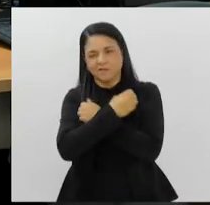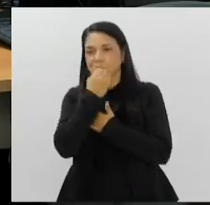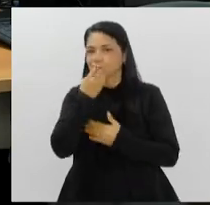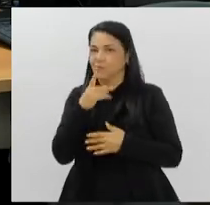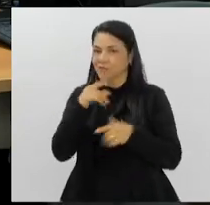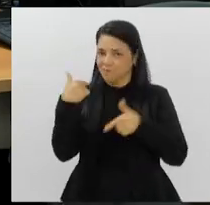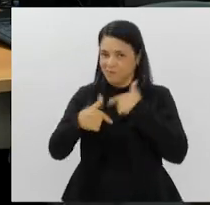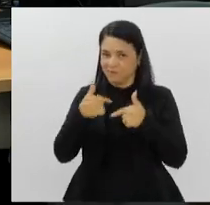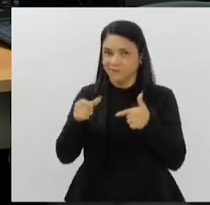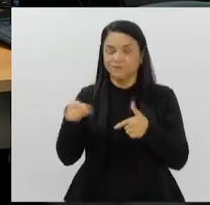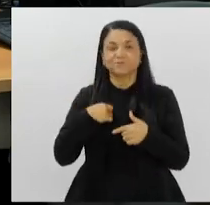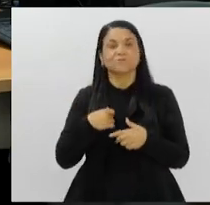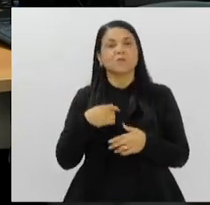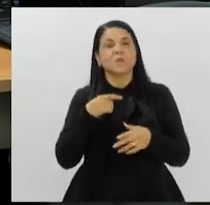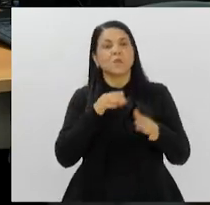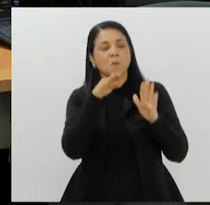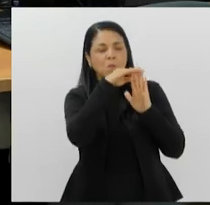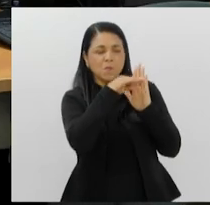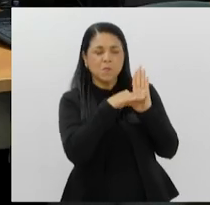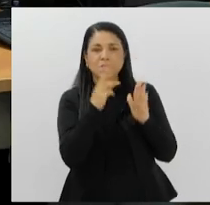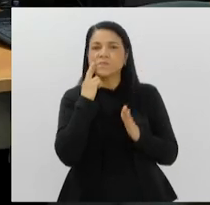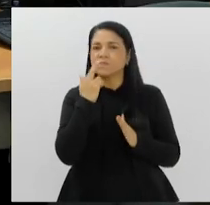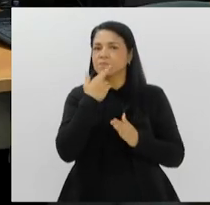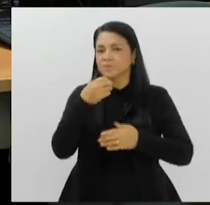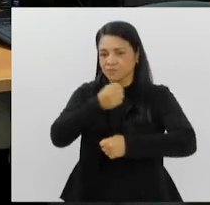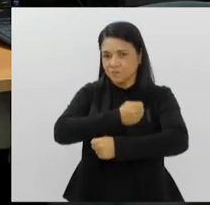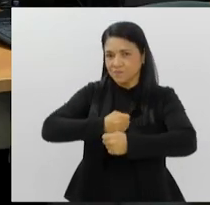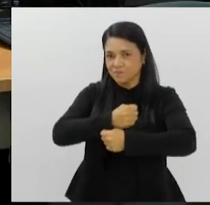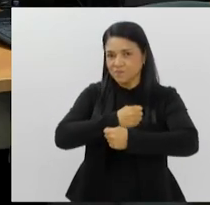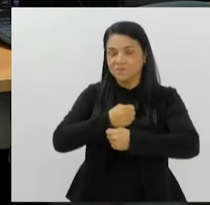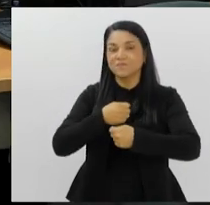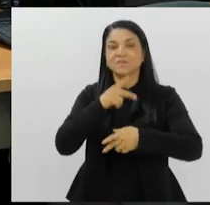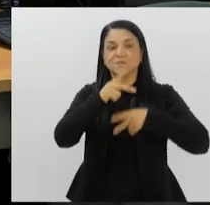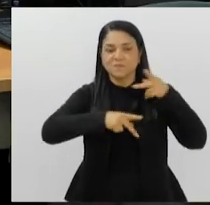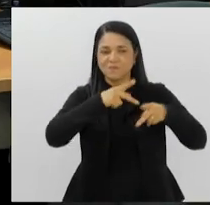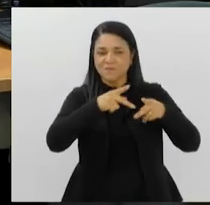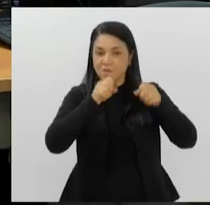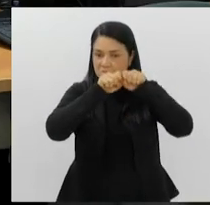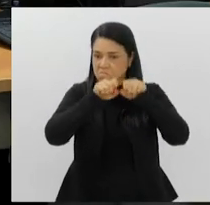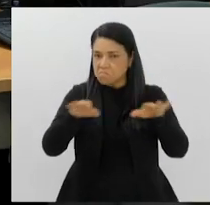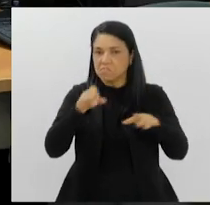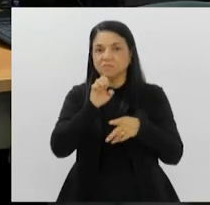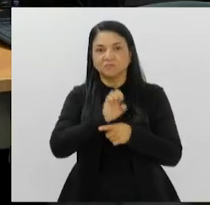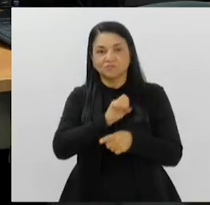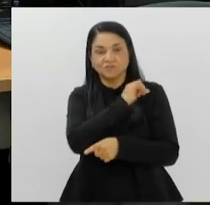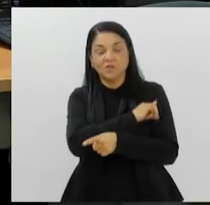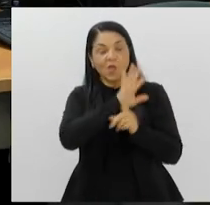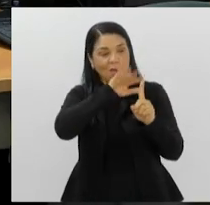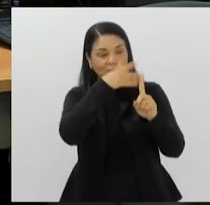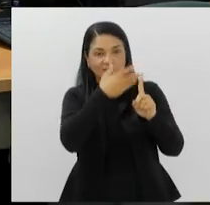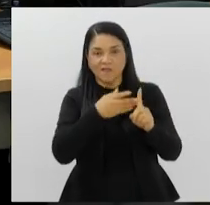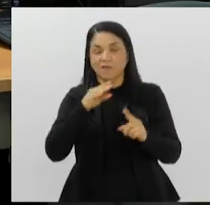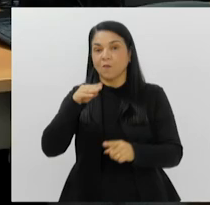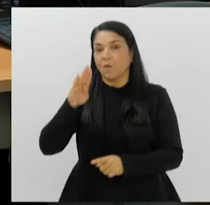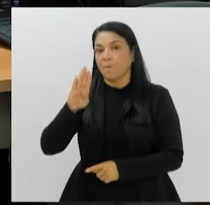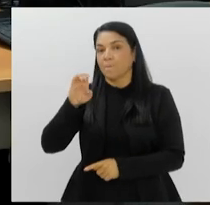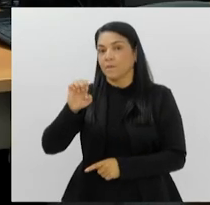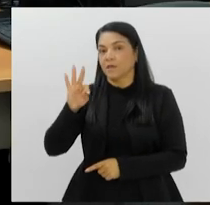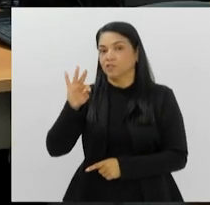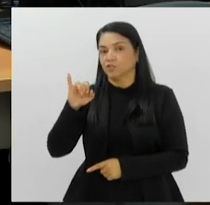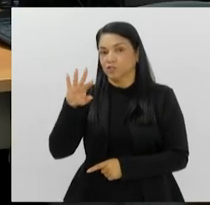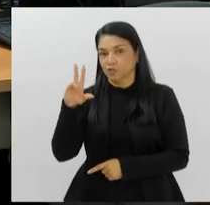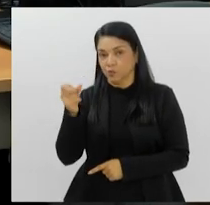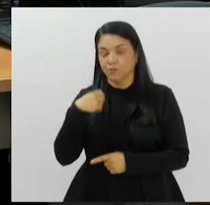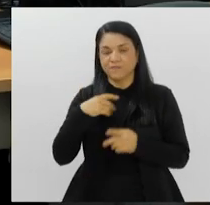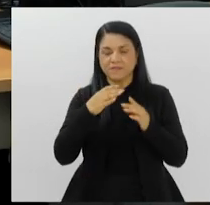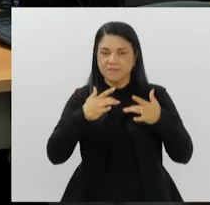O programa de restaurantes populares pode ser ampliado no estado e passar a homenagear o sociólogo Herbert de Souza, o Betinho, que